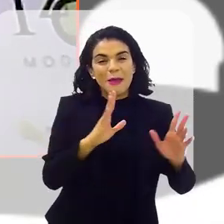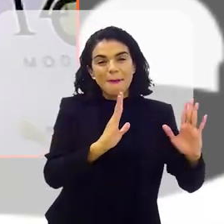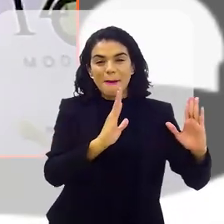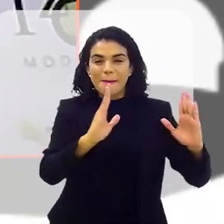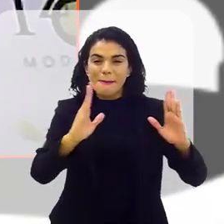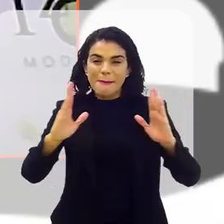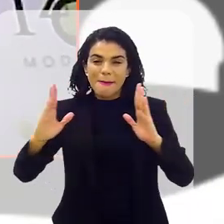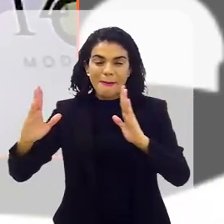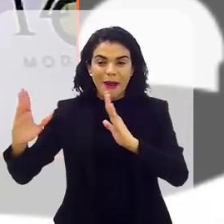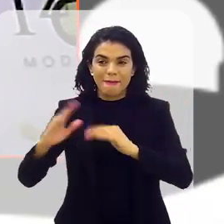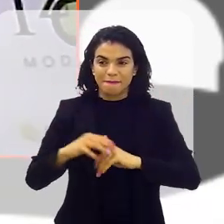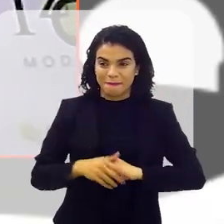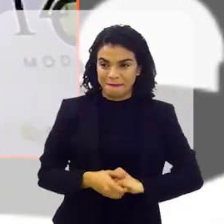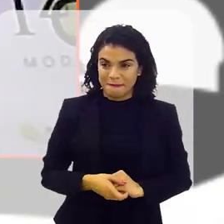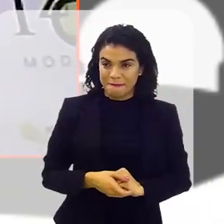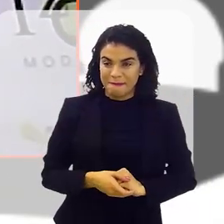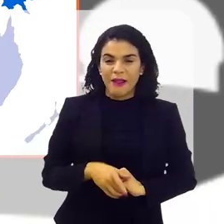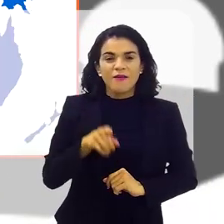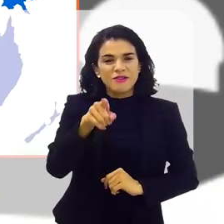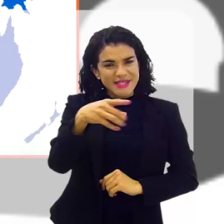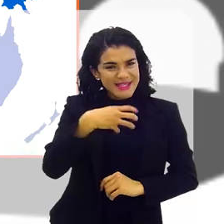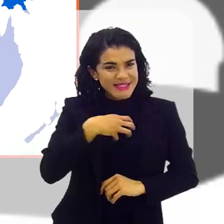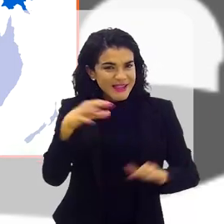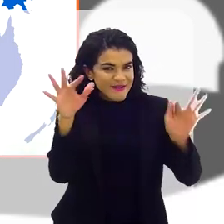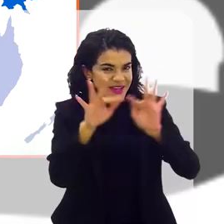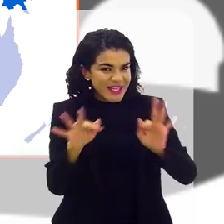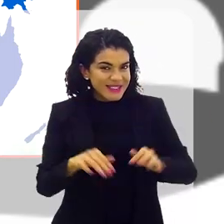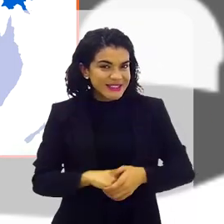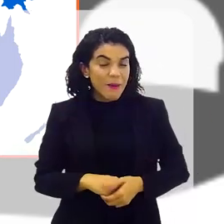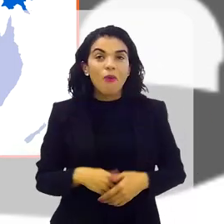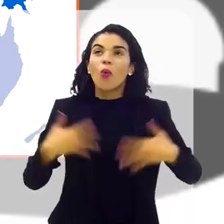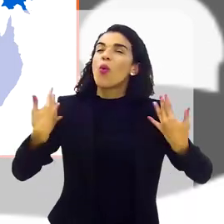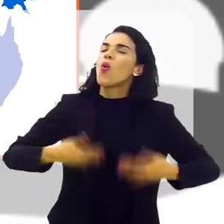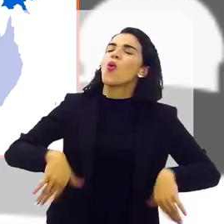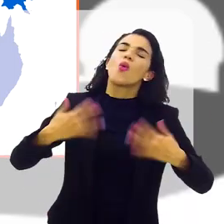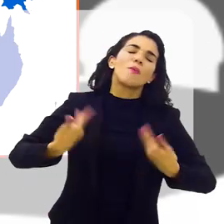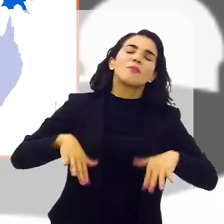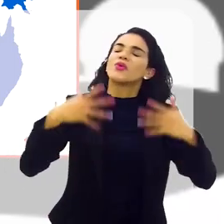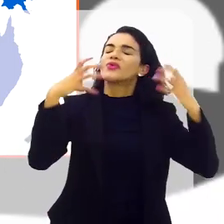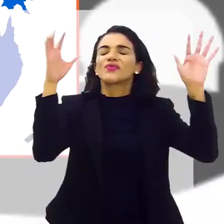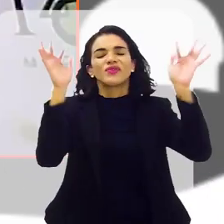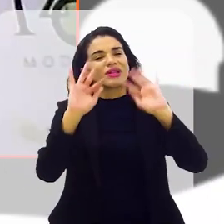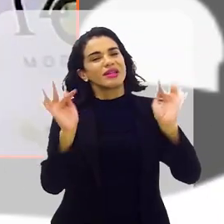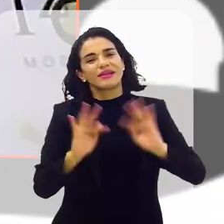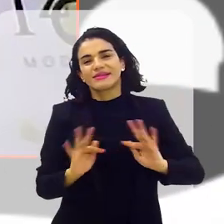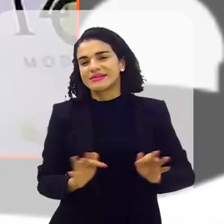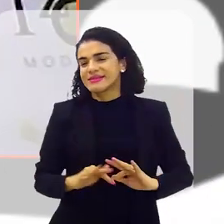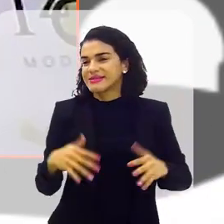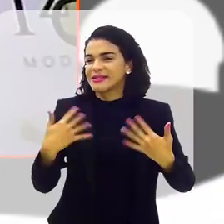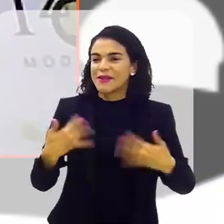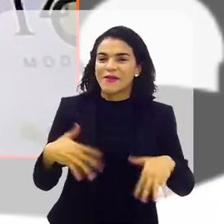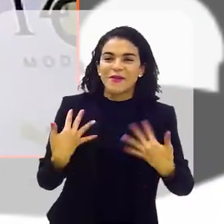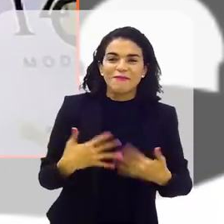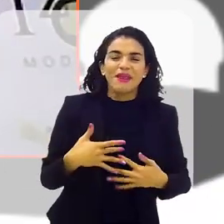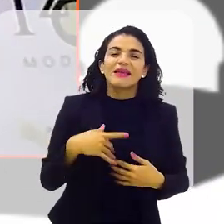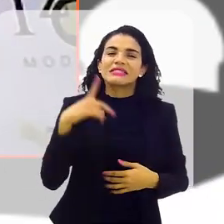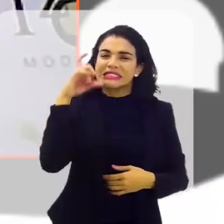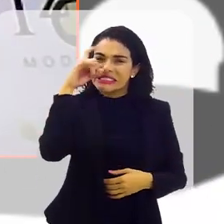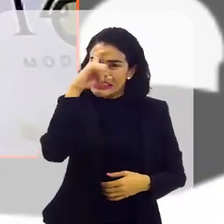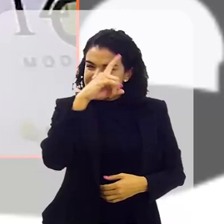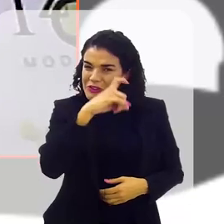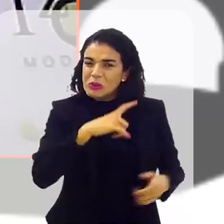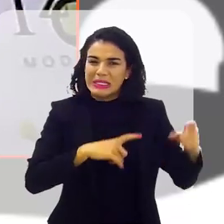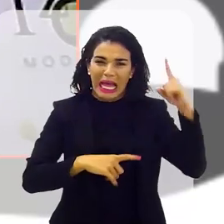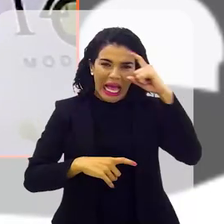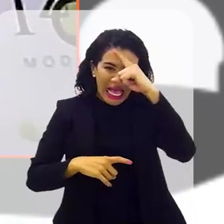todo esse nosso trabalho você feliz natoso muito muito não pode ter a